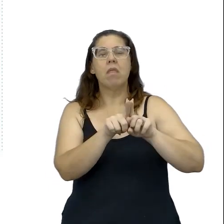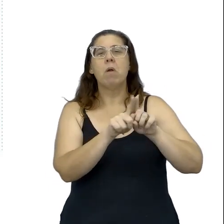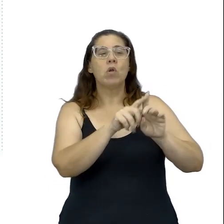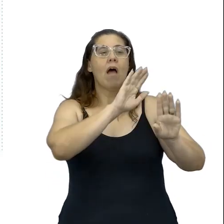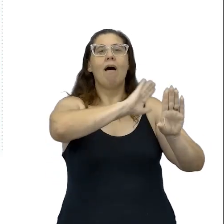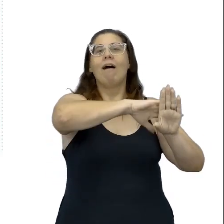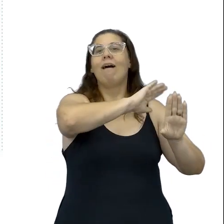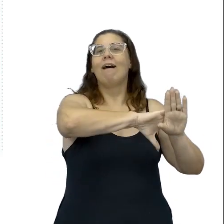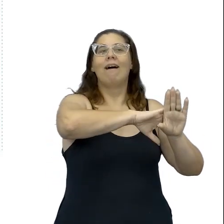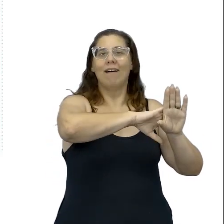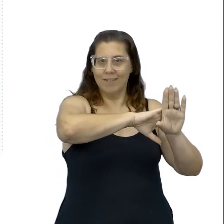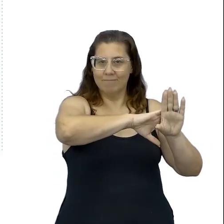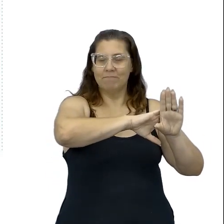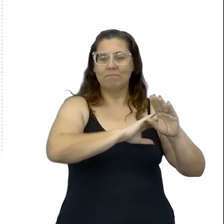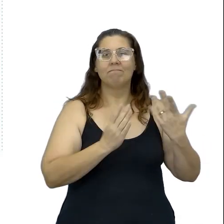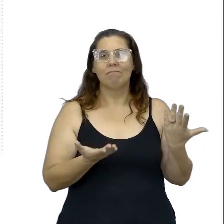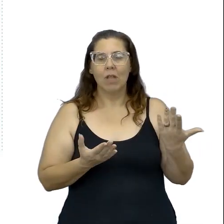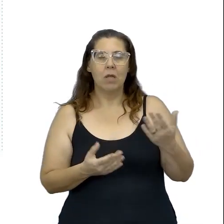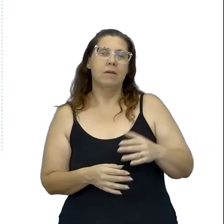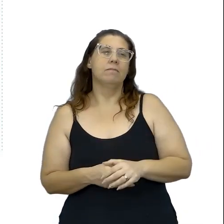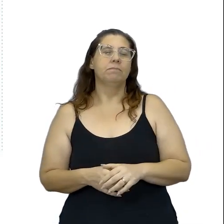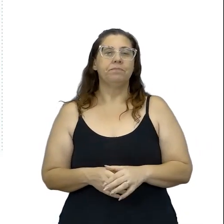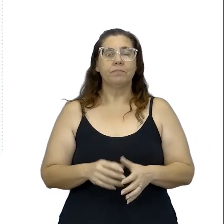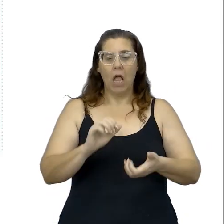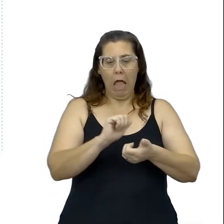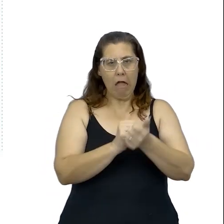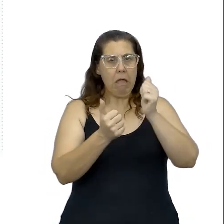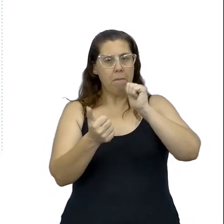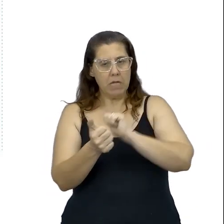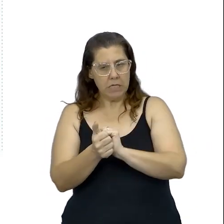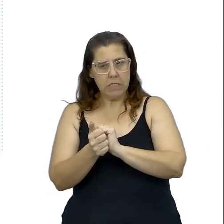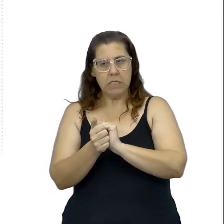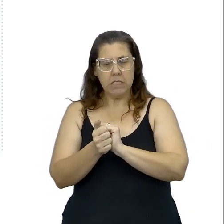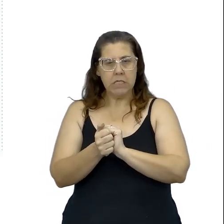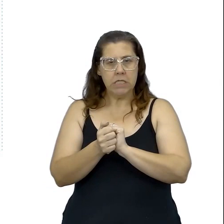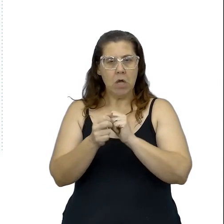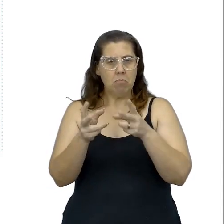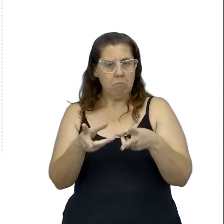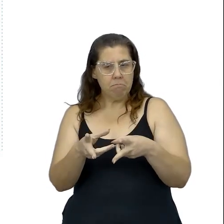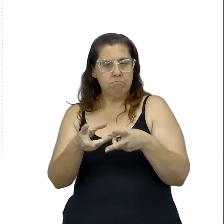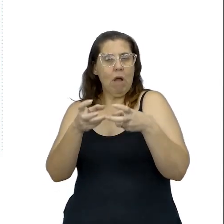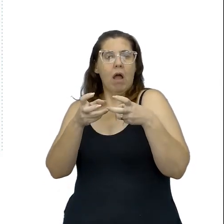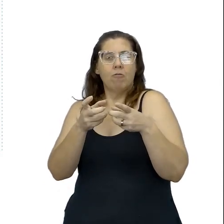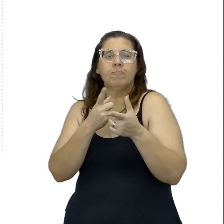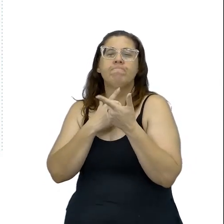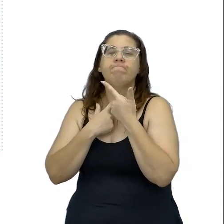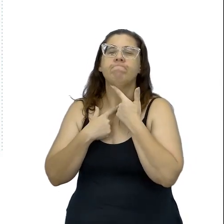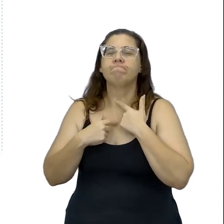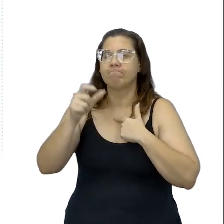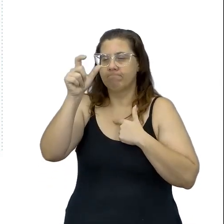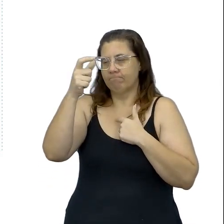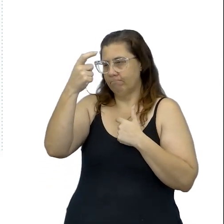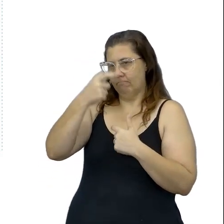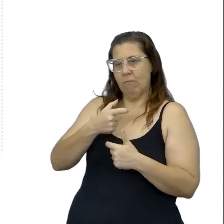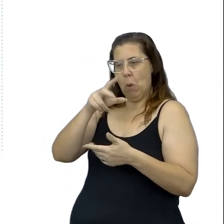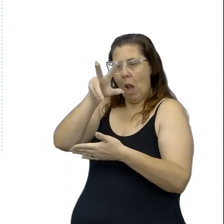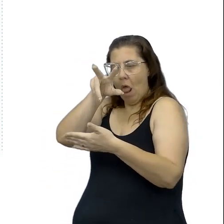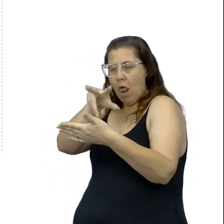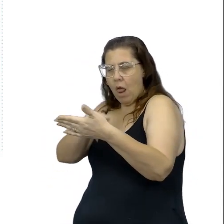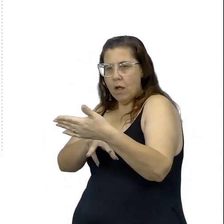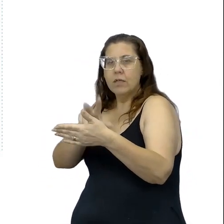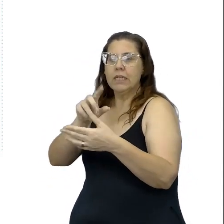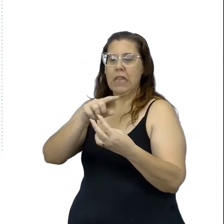subtextos os mecanismos pelos quais ela fisga o desejo do leitor. Essas estratégias